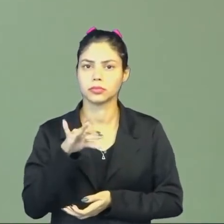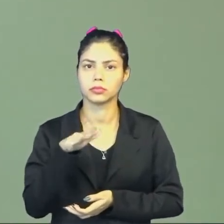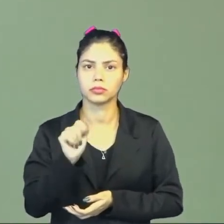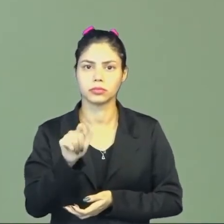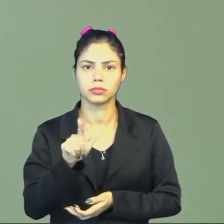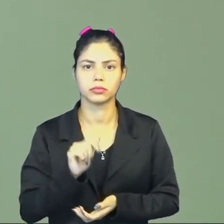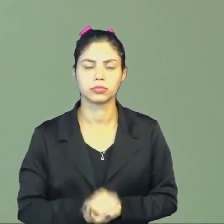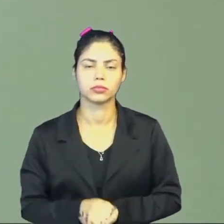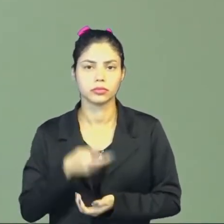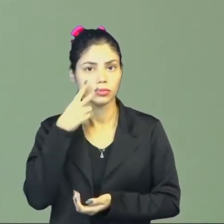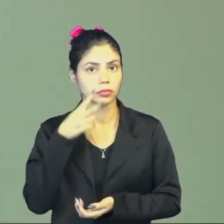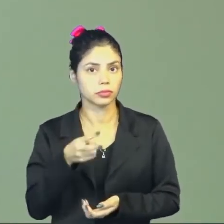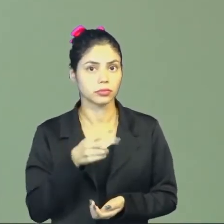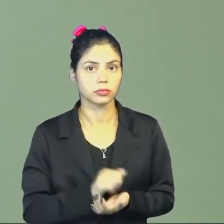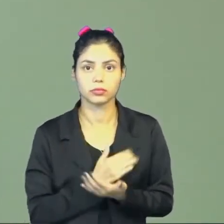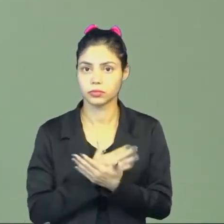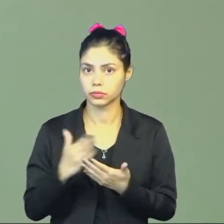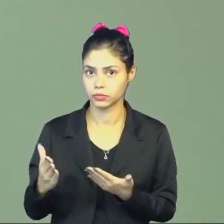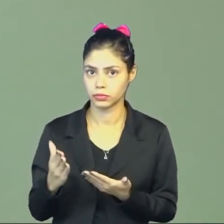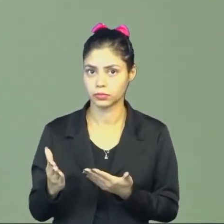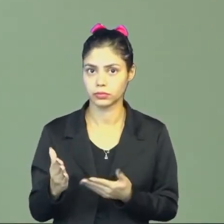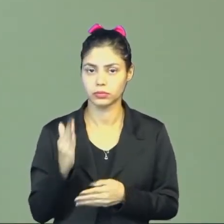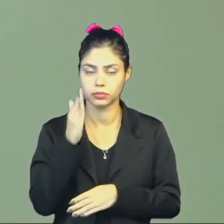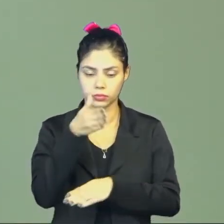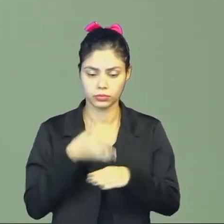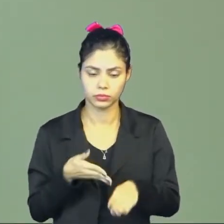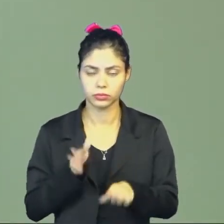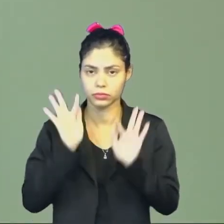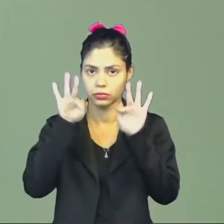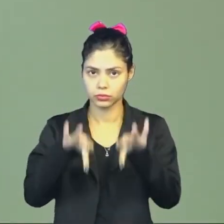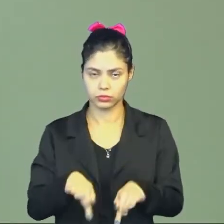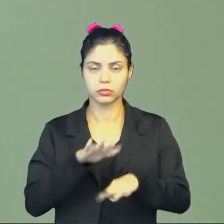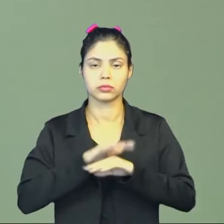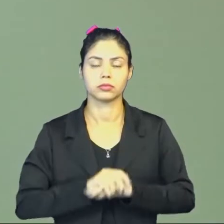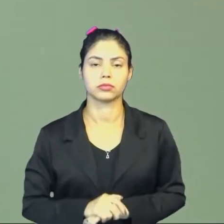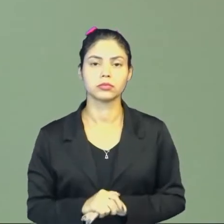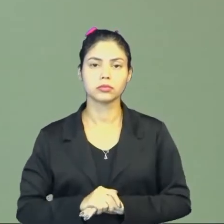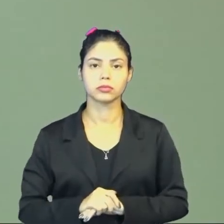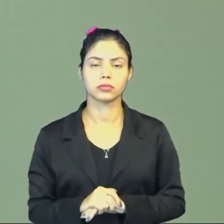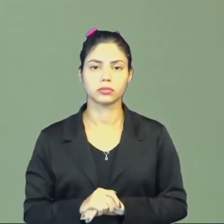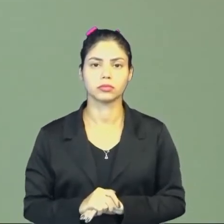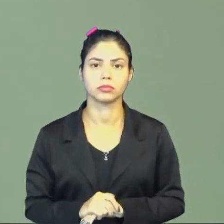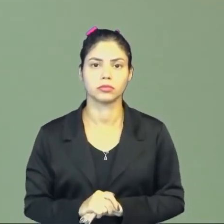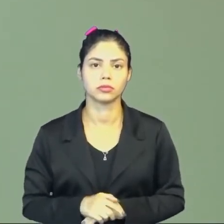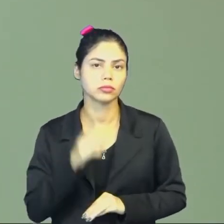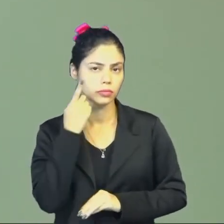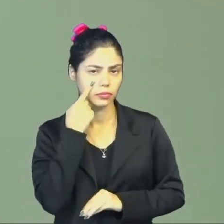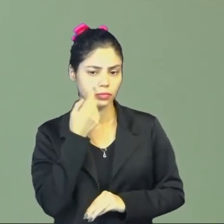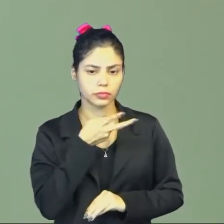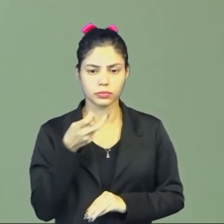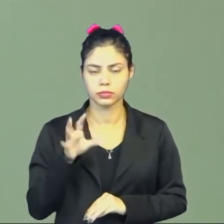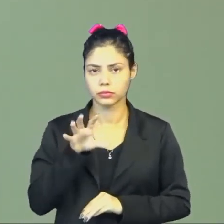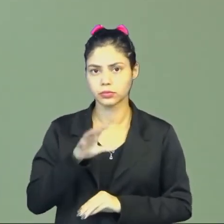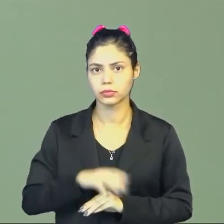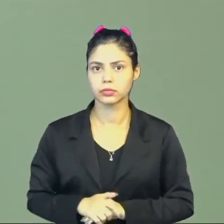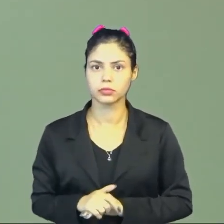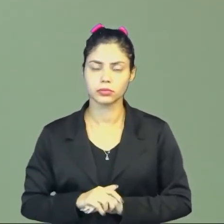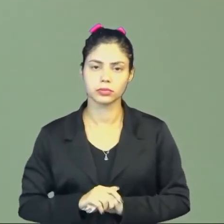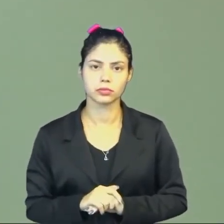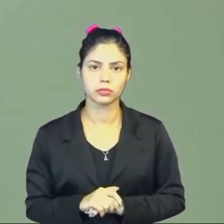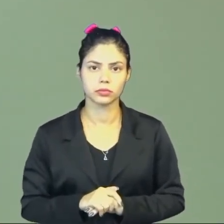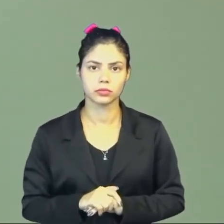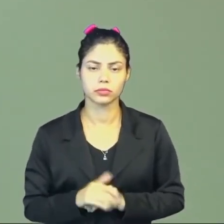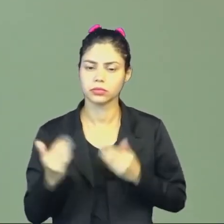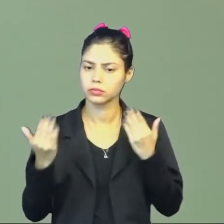vê o início, a metade e o final. Vamos supor desse jeito. Então, é